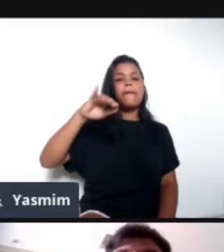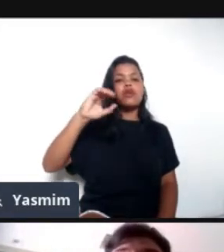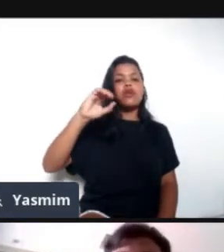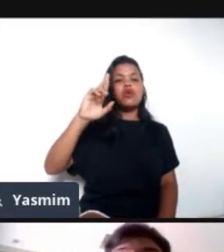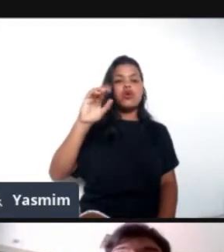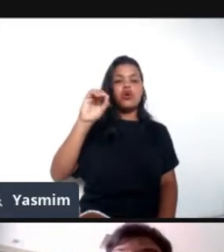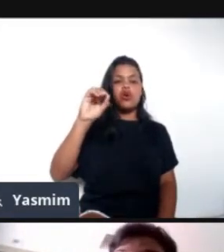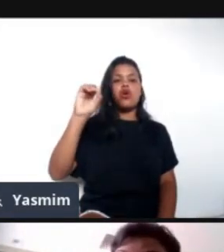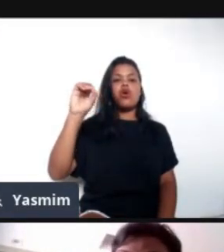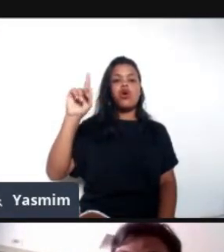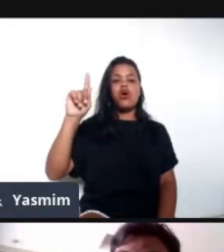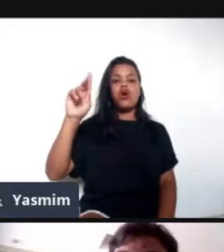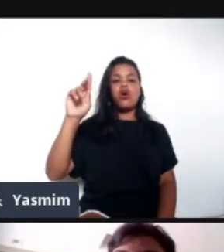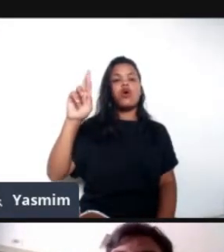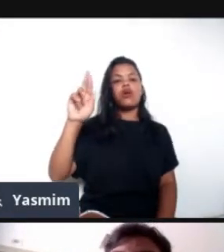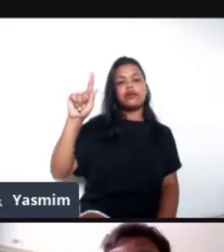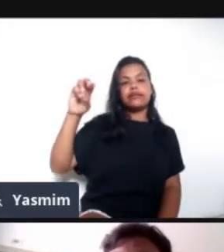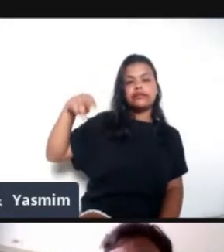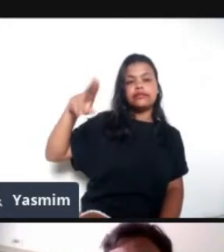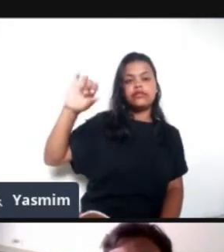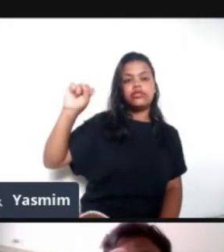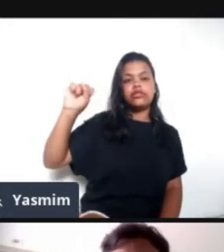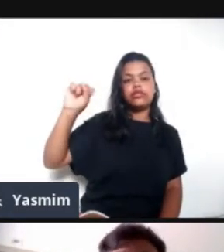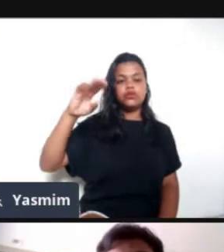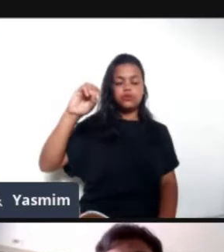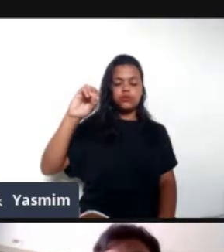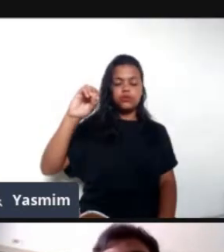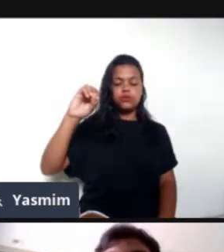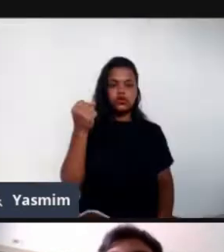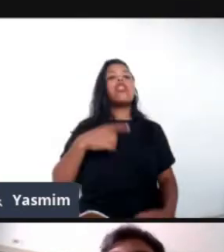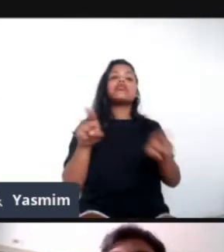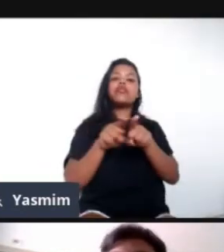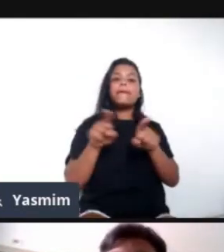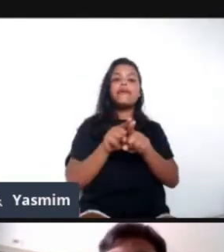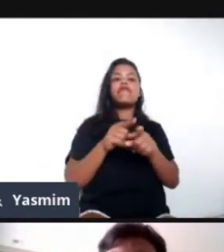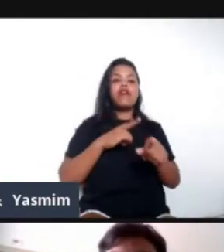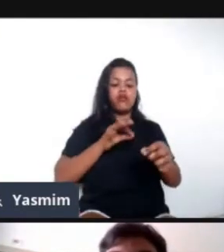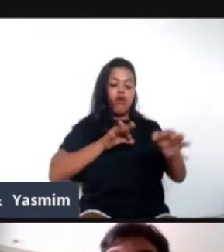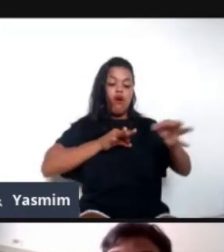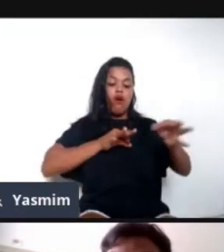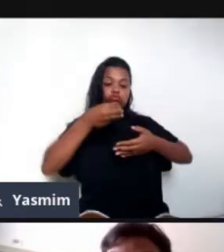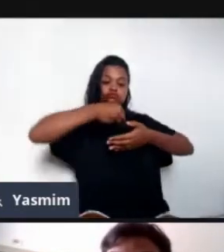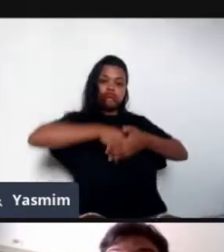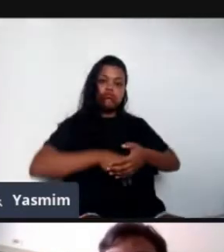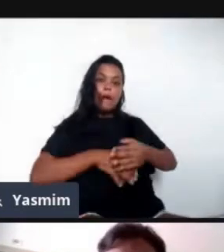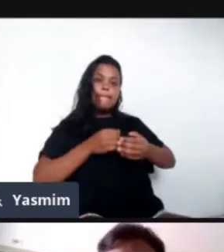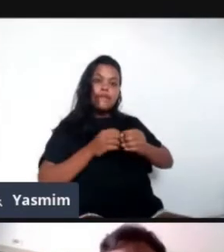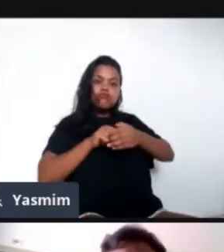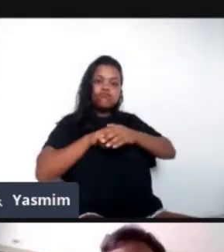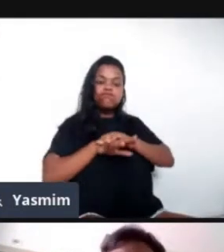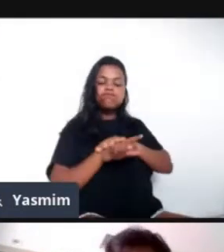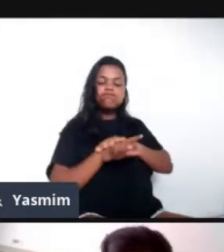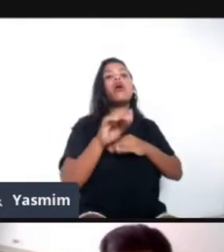os linfócitos B no reconhecimento, para produzir os anticorpos. E aqui eu destaco um papel importante, né? O tipo